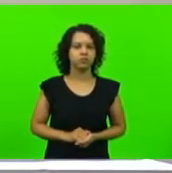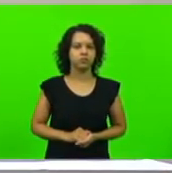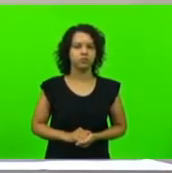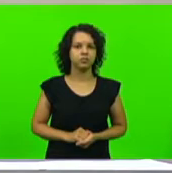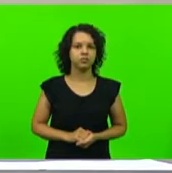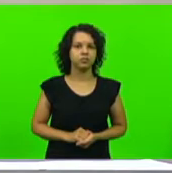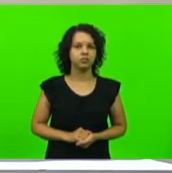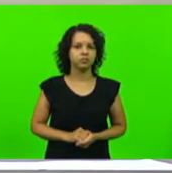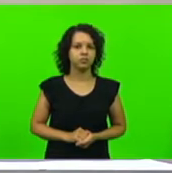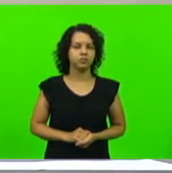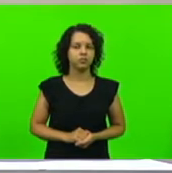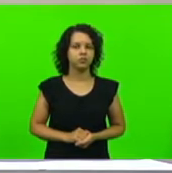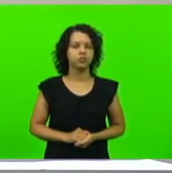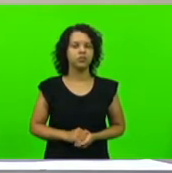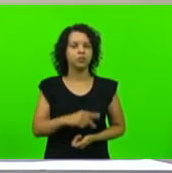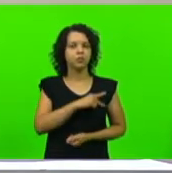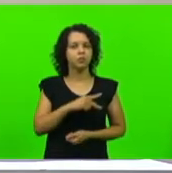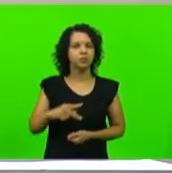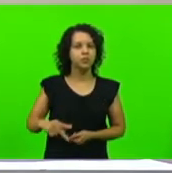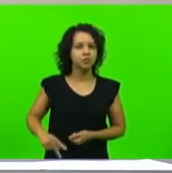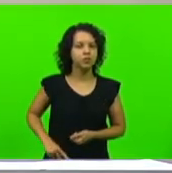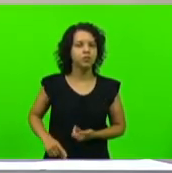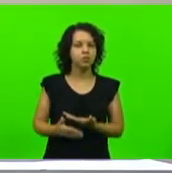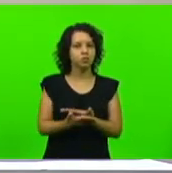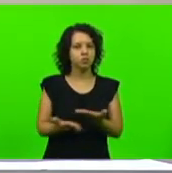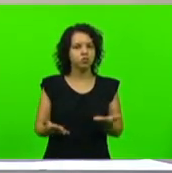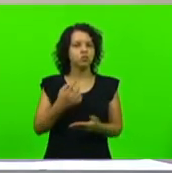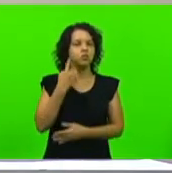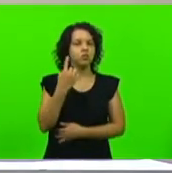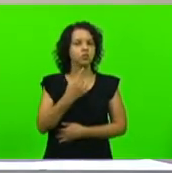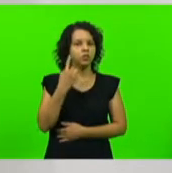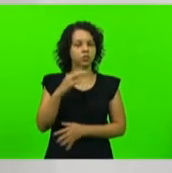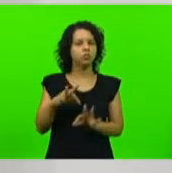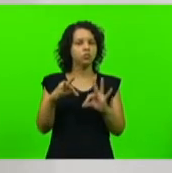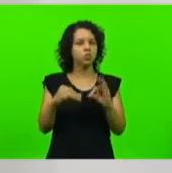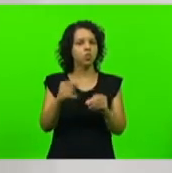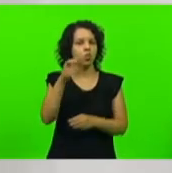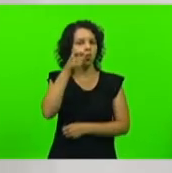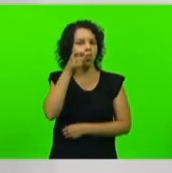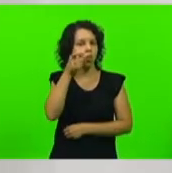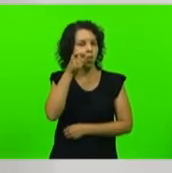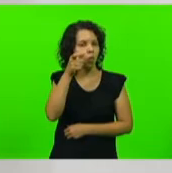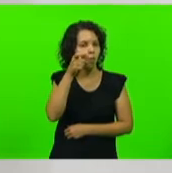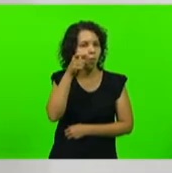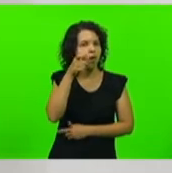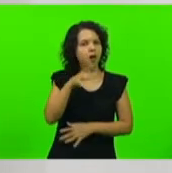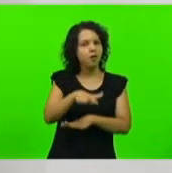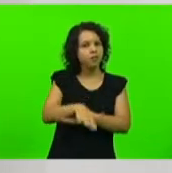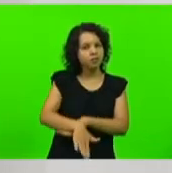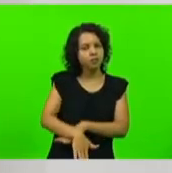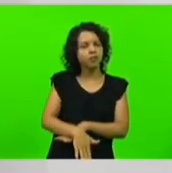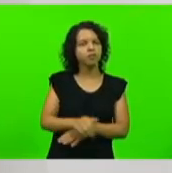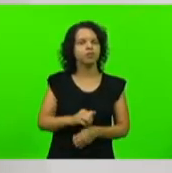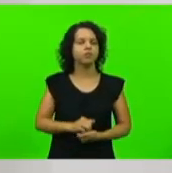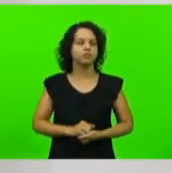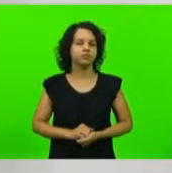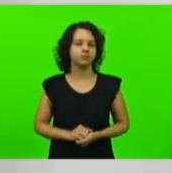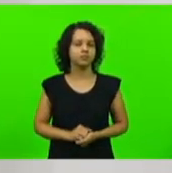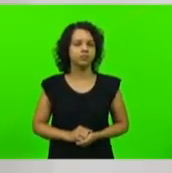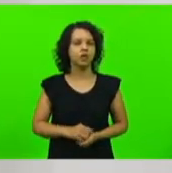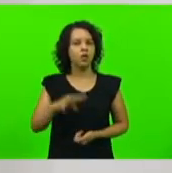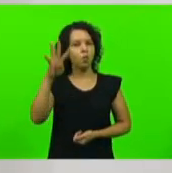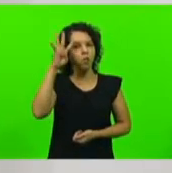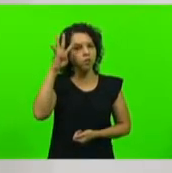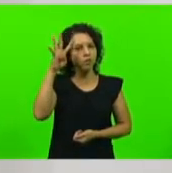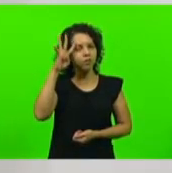Senhor presidente, colegas deputados, deputadas, todos que nos acompanham na tarde de hoje, uma quarta-feira